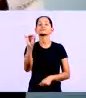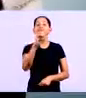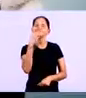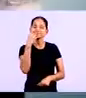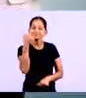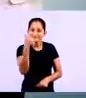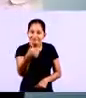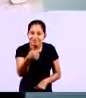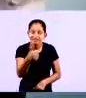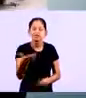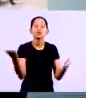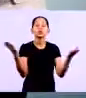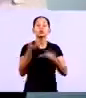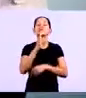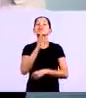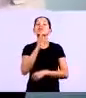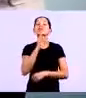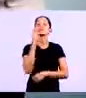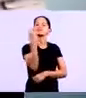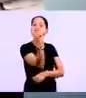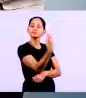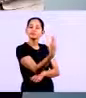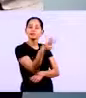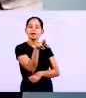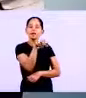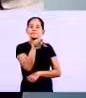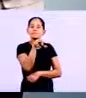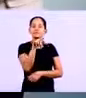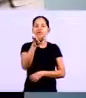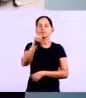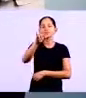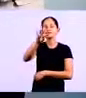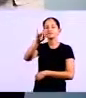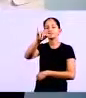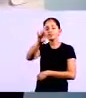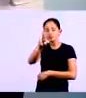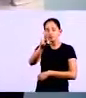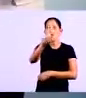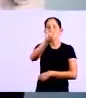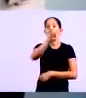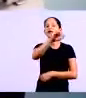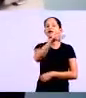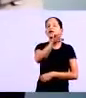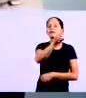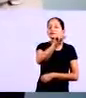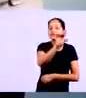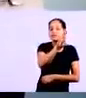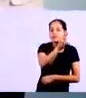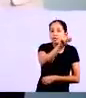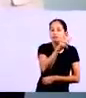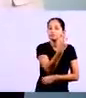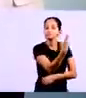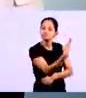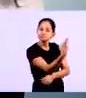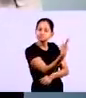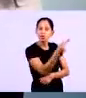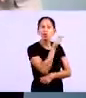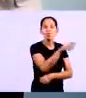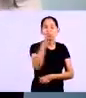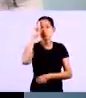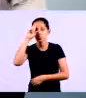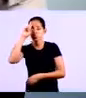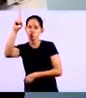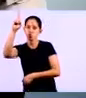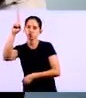bom? Hoje você conhecerá os irmãos Vitor e Lázaro. Vitor é dono de uma empresa que a atividade